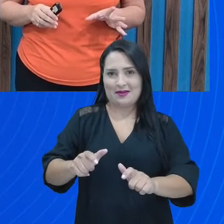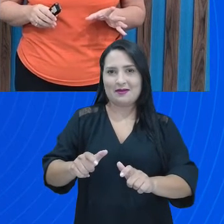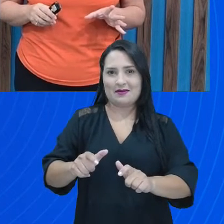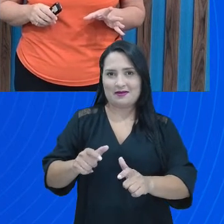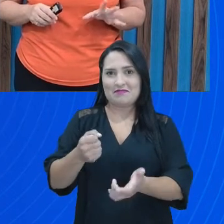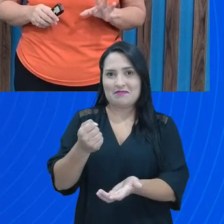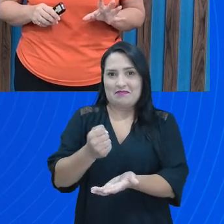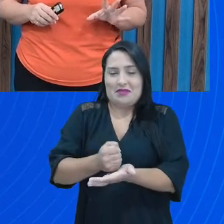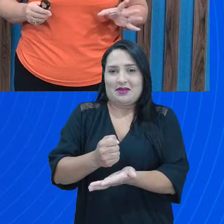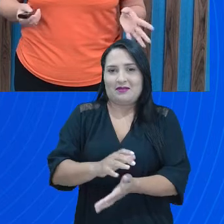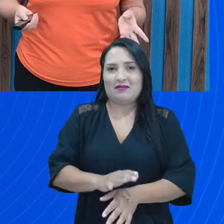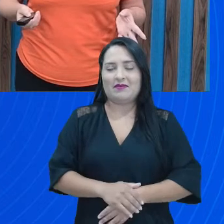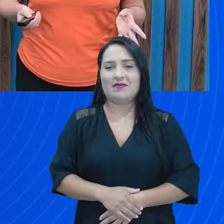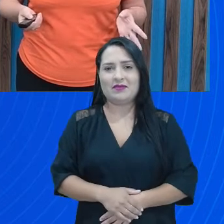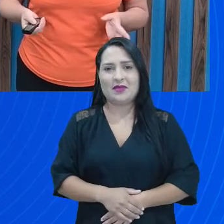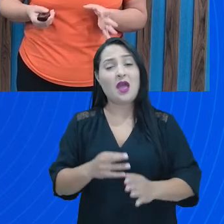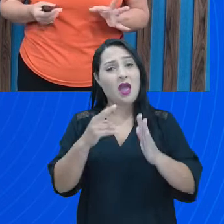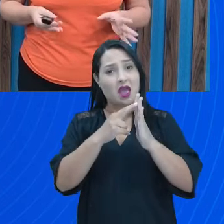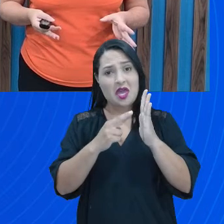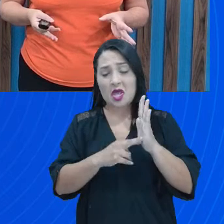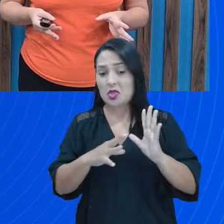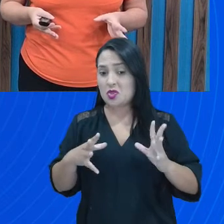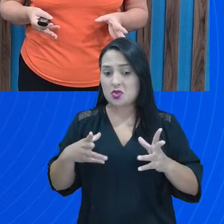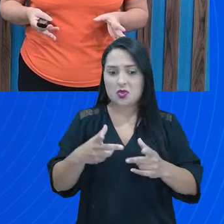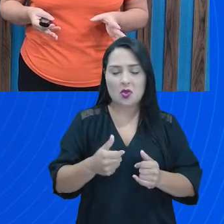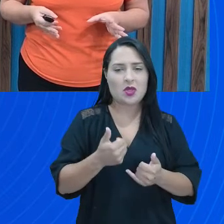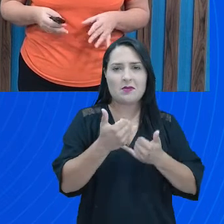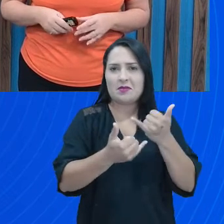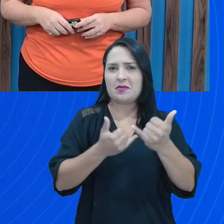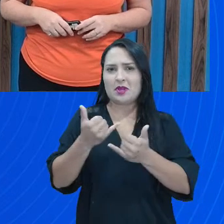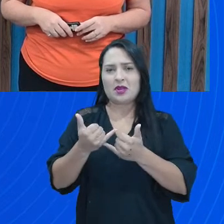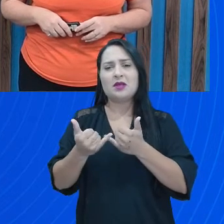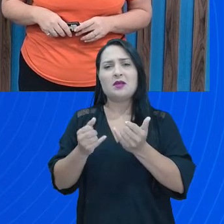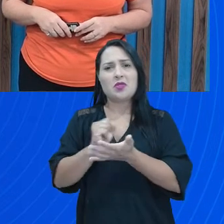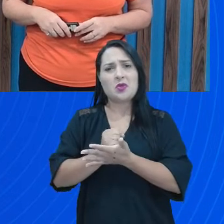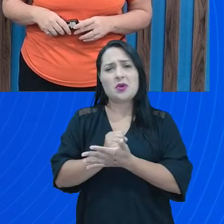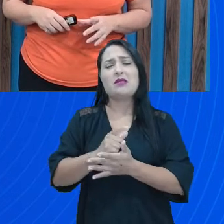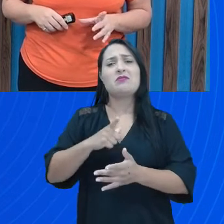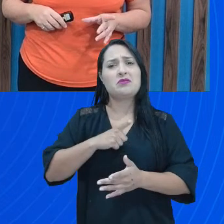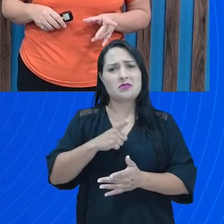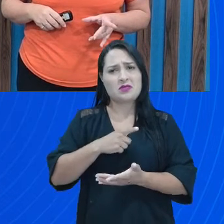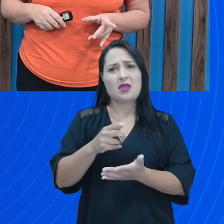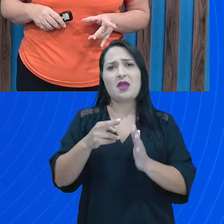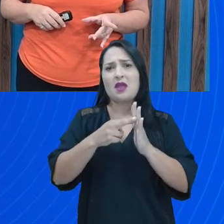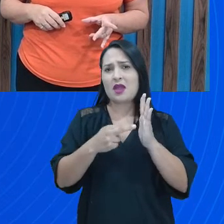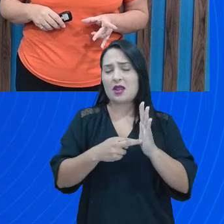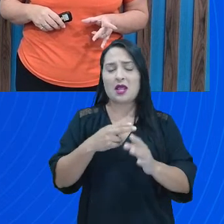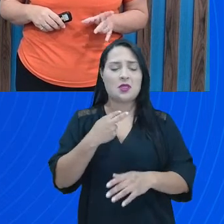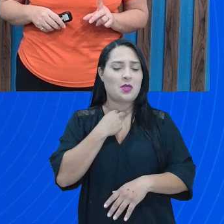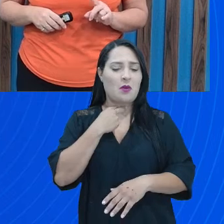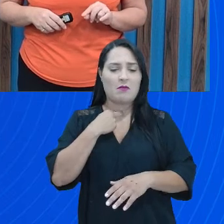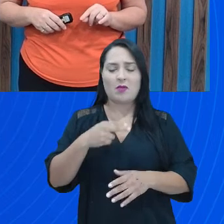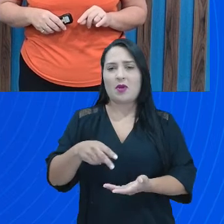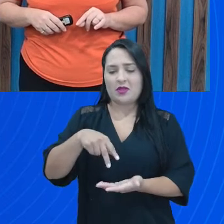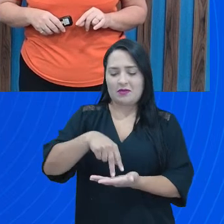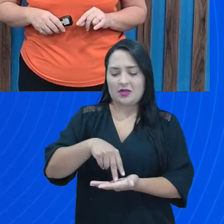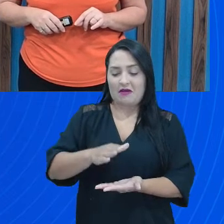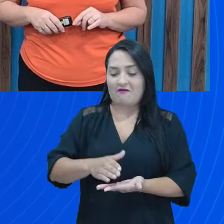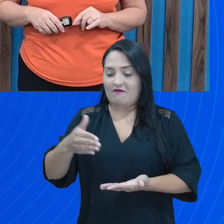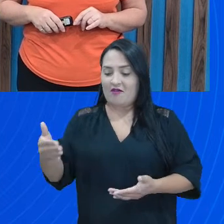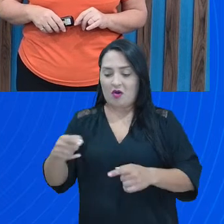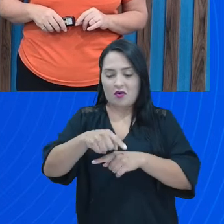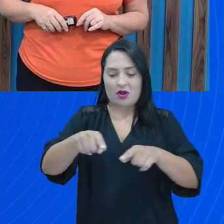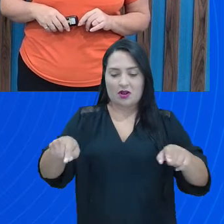As regras, sim, todo jogo tem uma regra. Ninguém pode pisar fora do quadrado, a pedrinha precisa